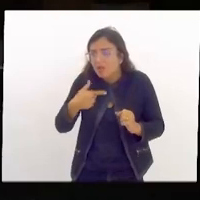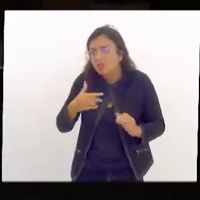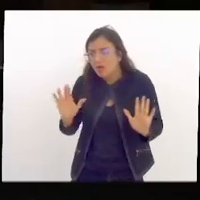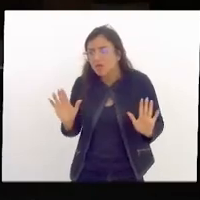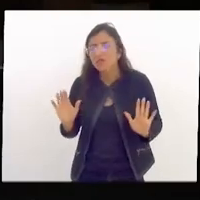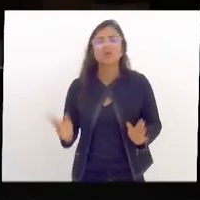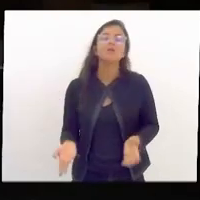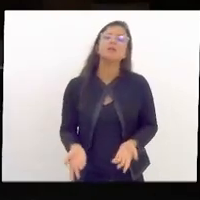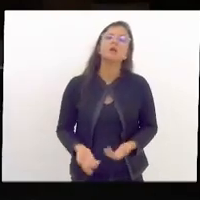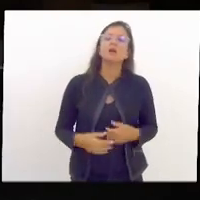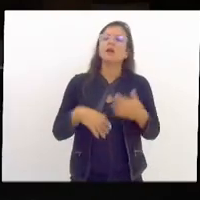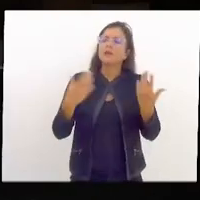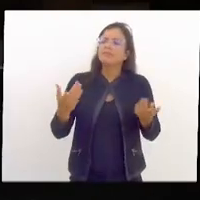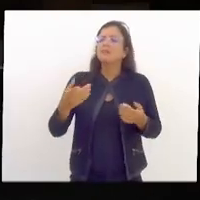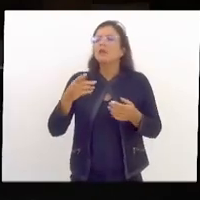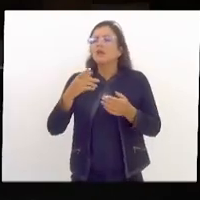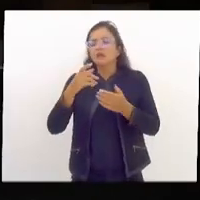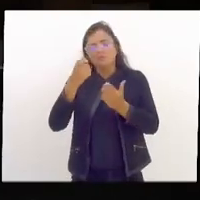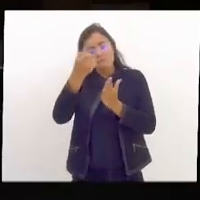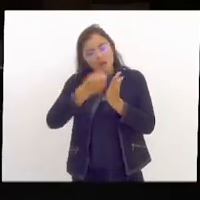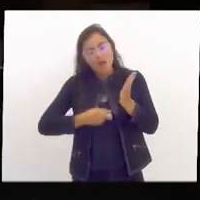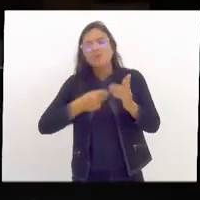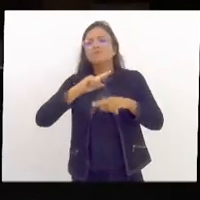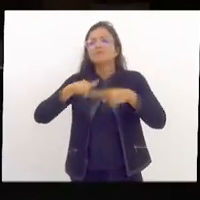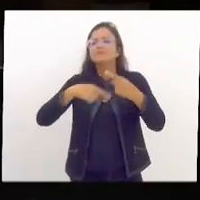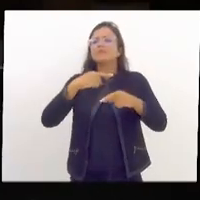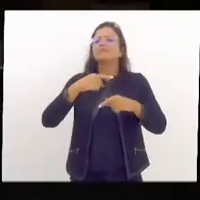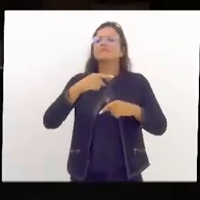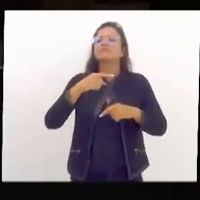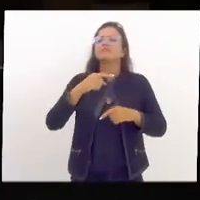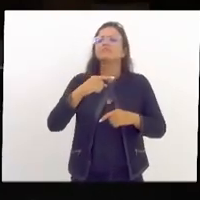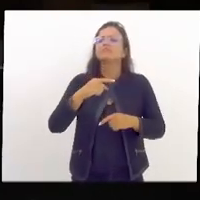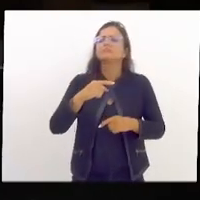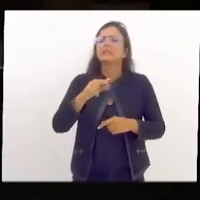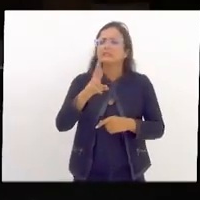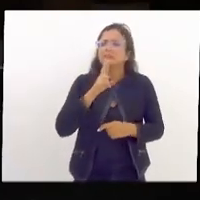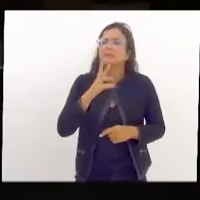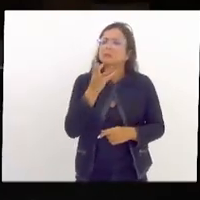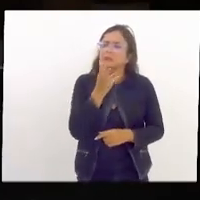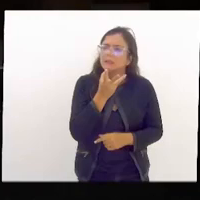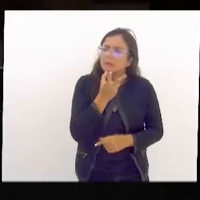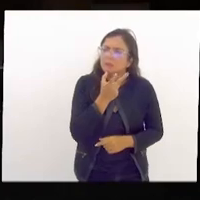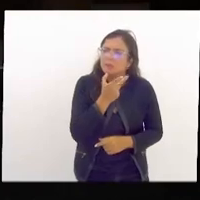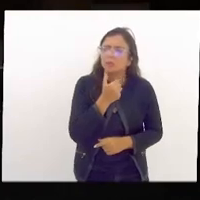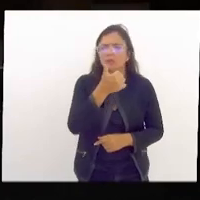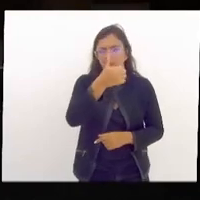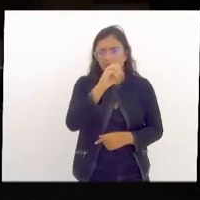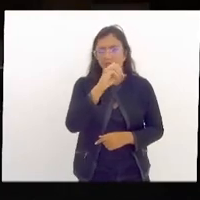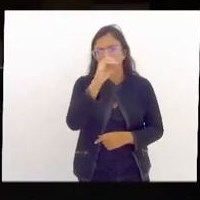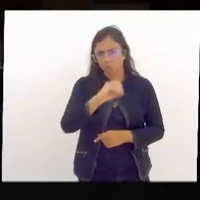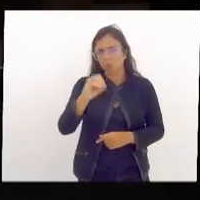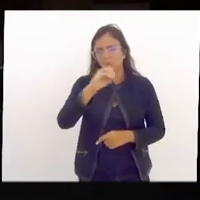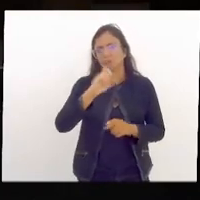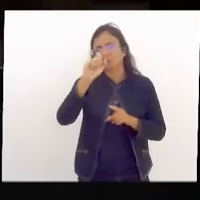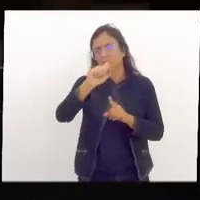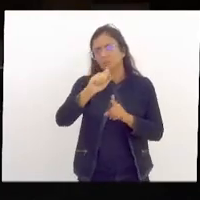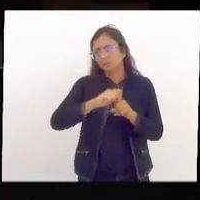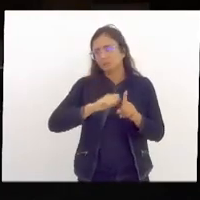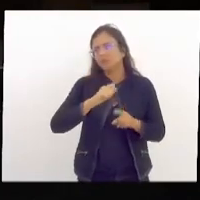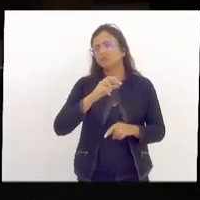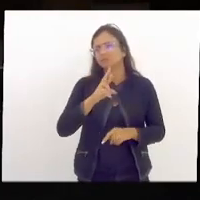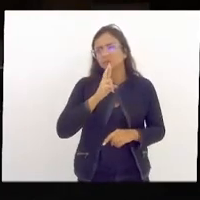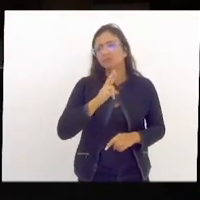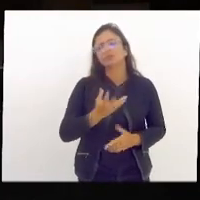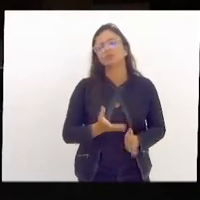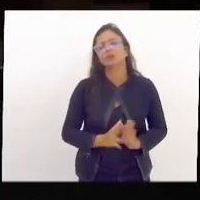o ofício, encaminhamos, a resposta só veio no dia 10 de outubro, agora. E a resposta foi a seguinte, resposta à solicitação